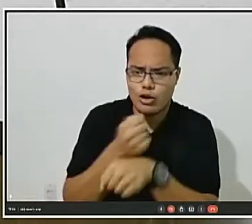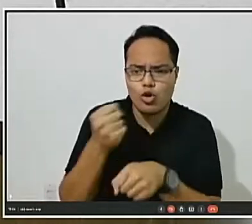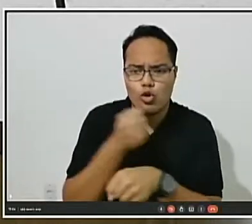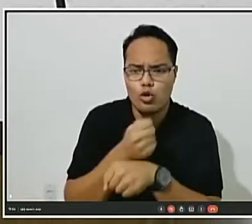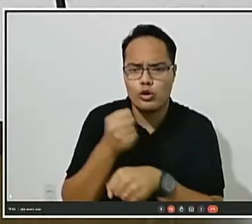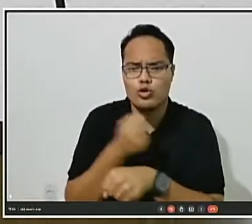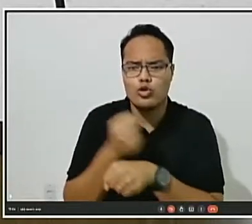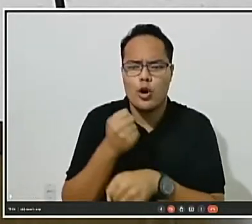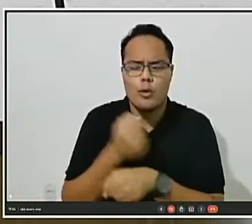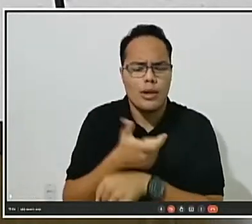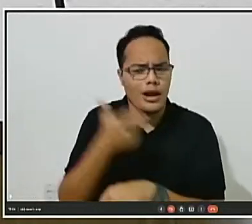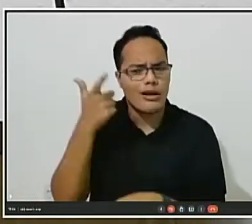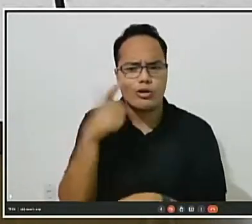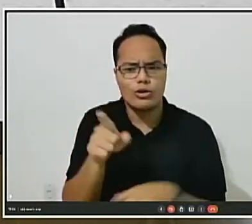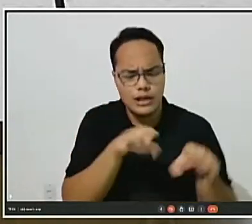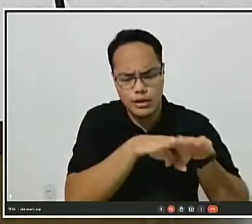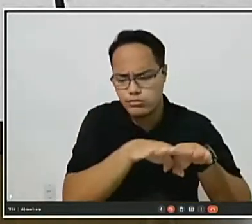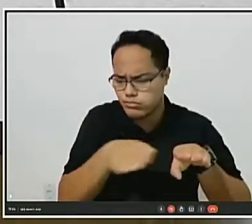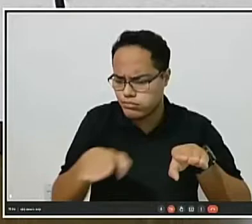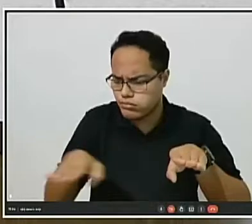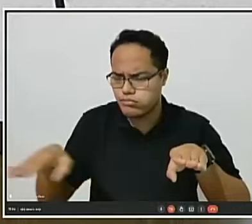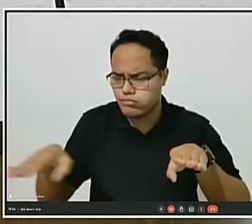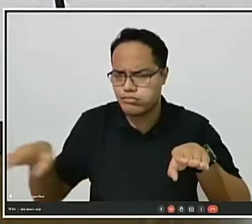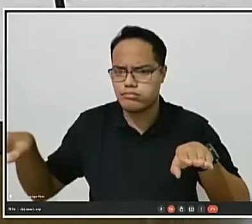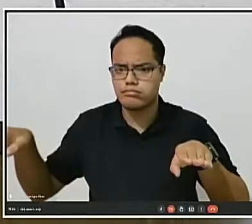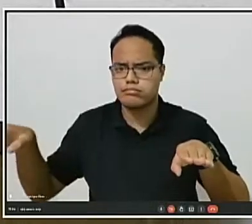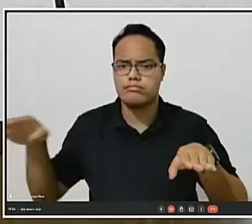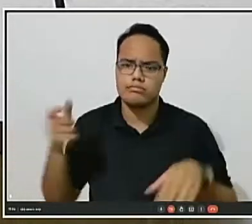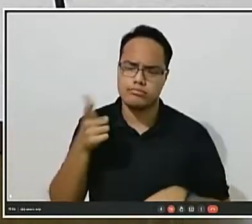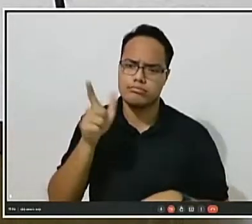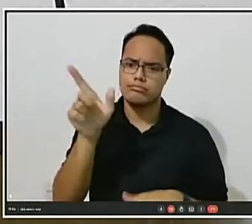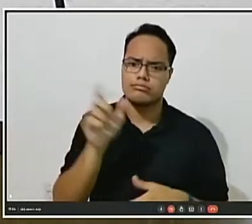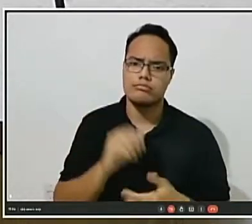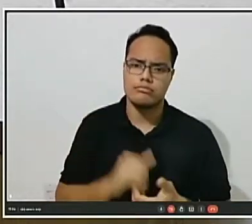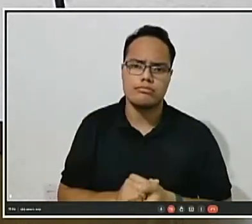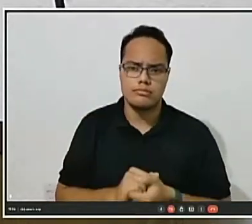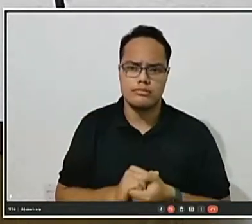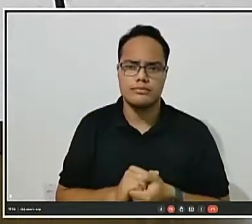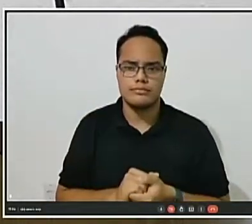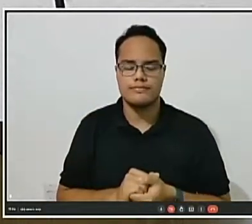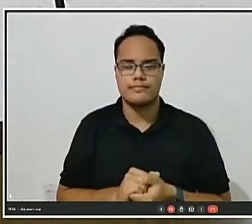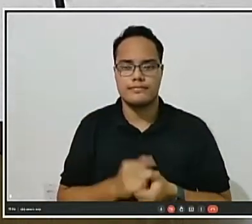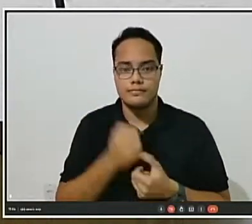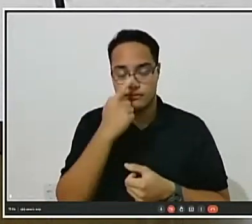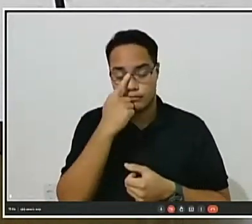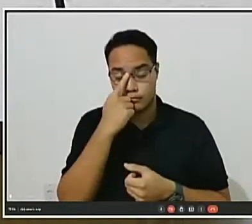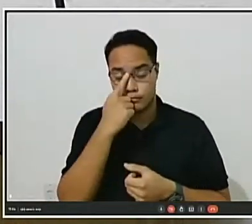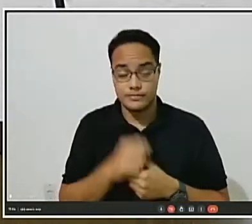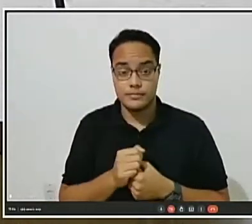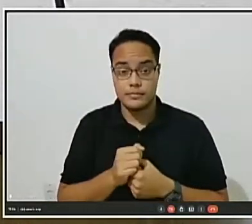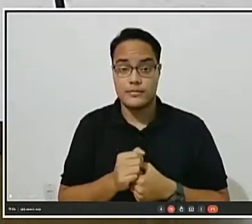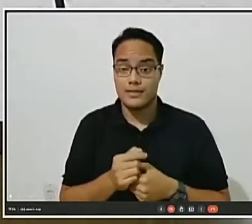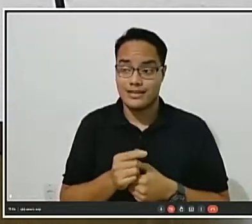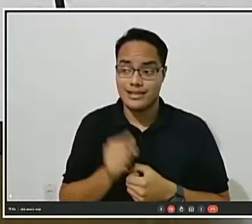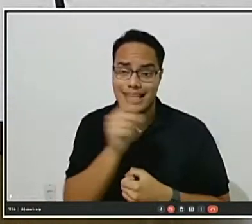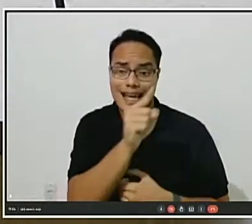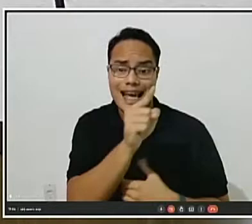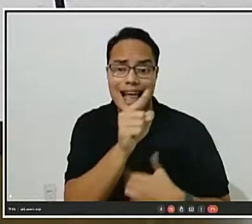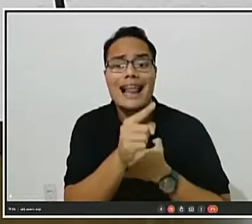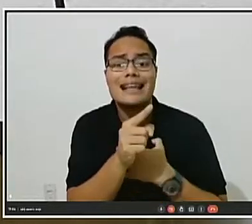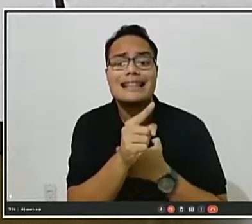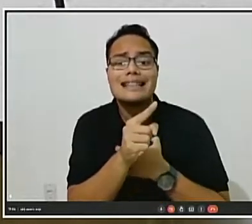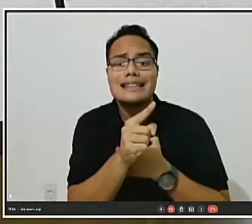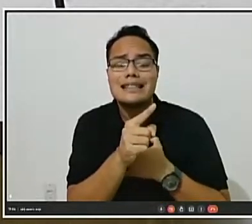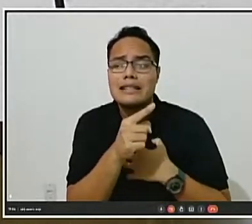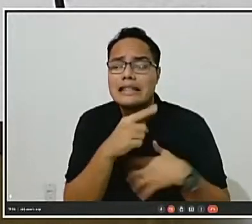problemas de espalhamento de pedra em alguns locais. Ela estava meio nervosa porque isso foi na